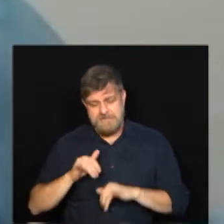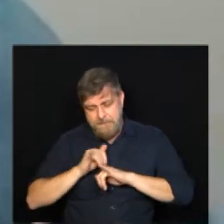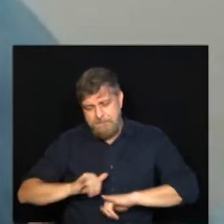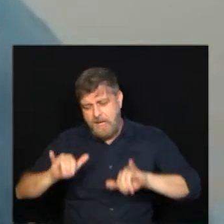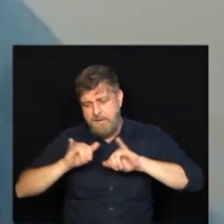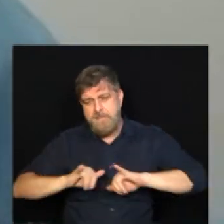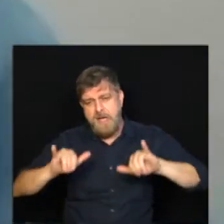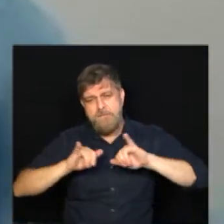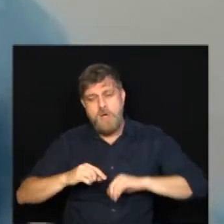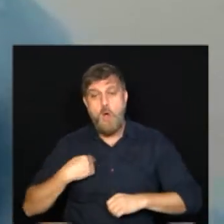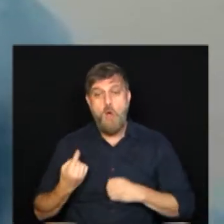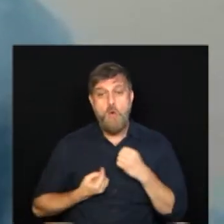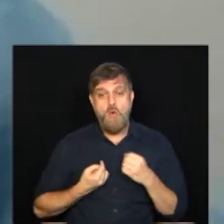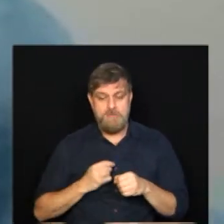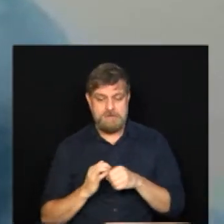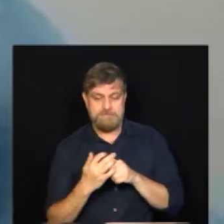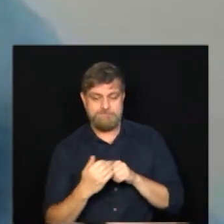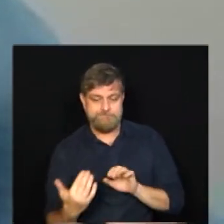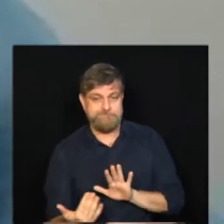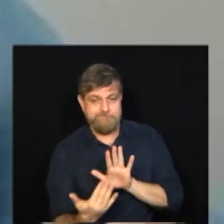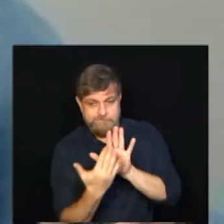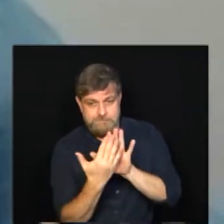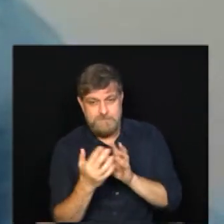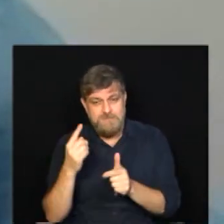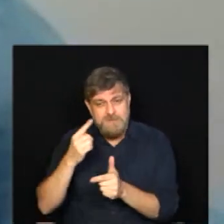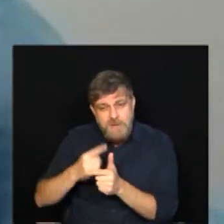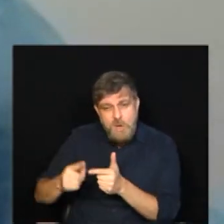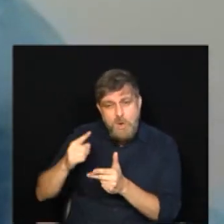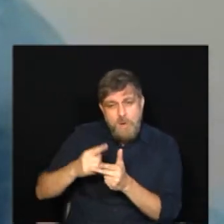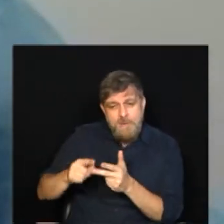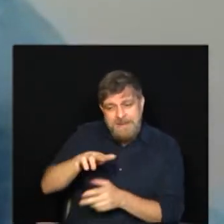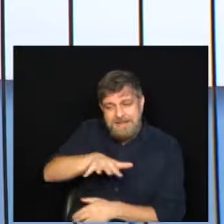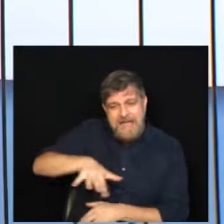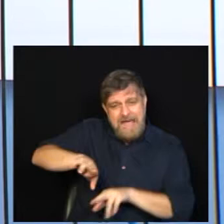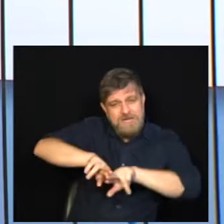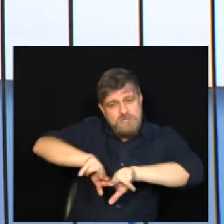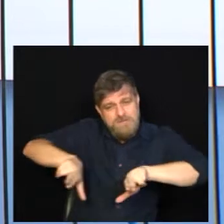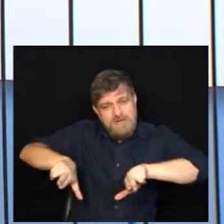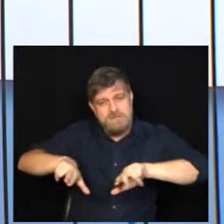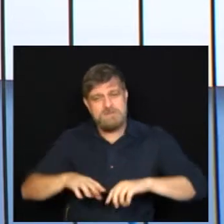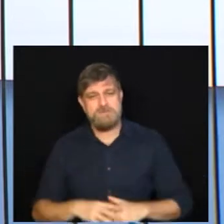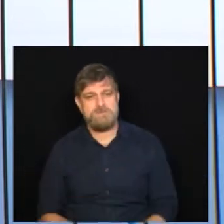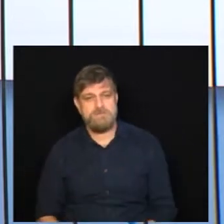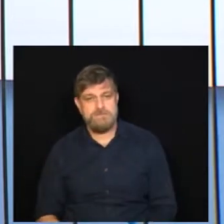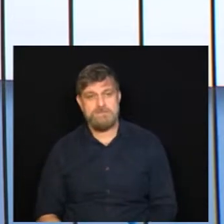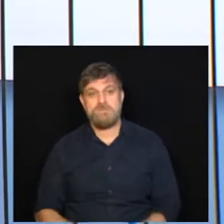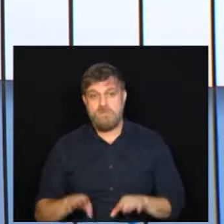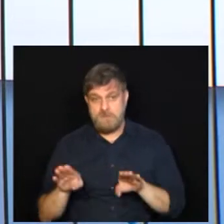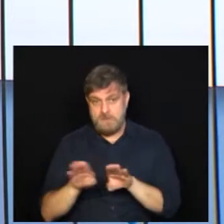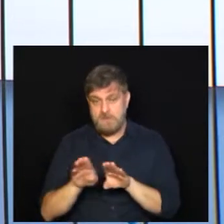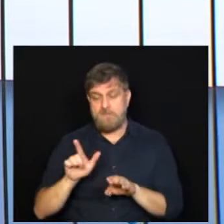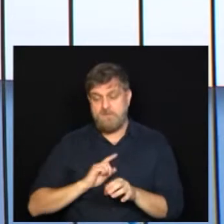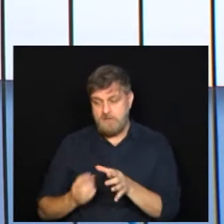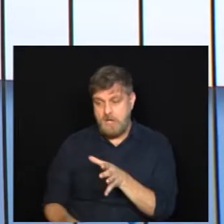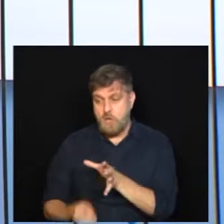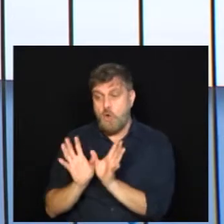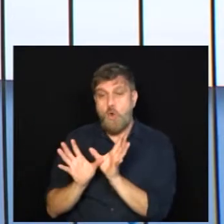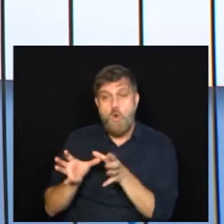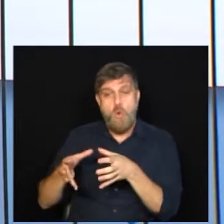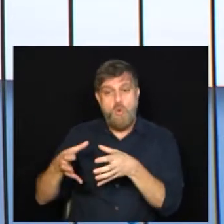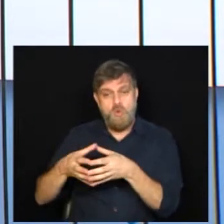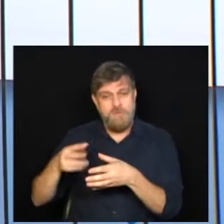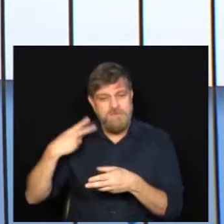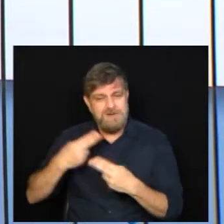divulgado, como é que a gente enfrenta os problemas nos outros setores. Também foi instalada uma